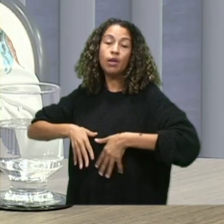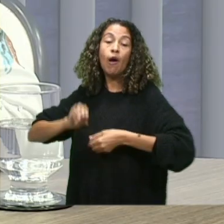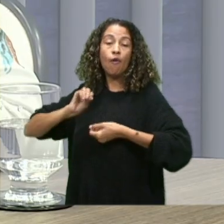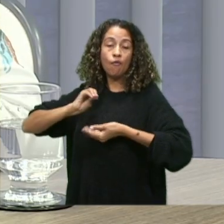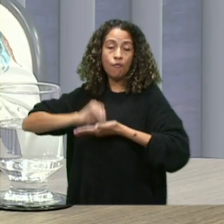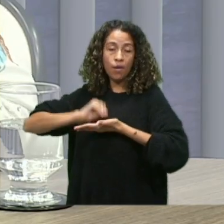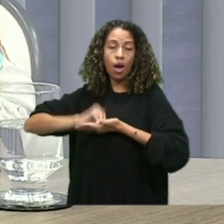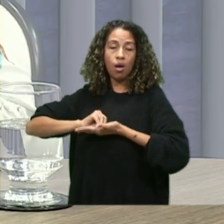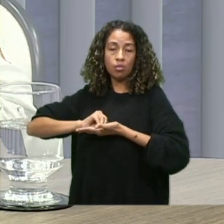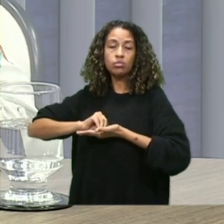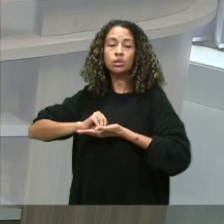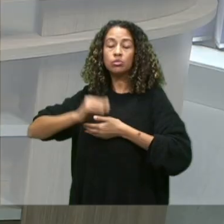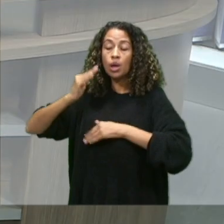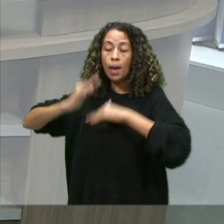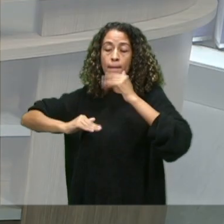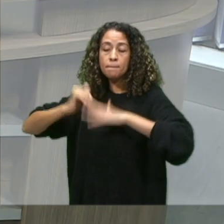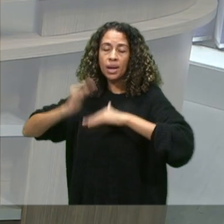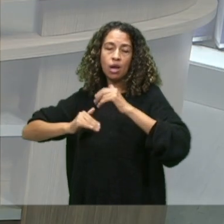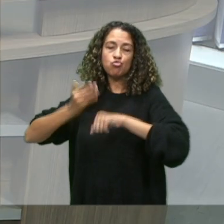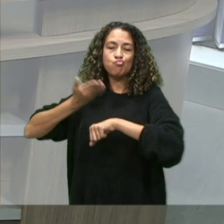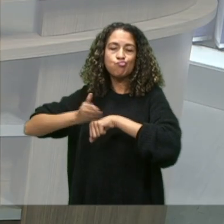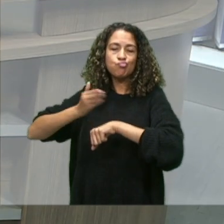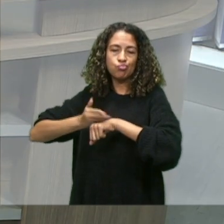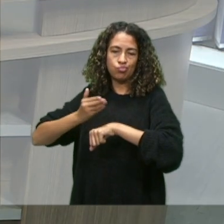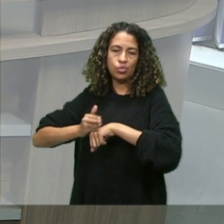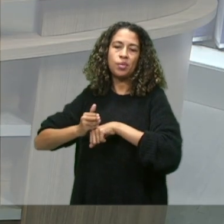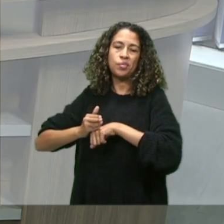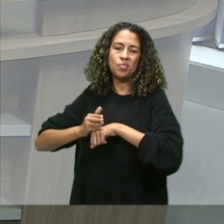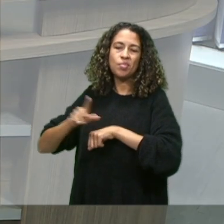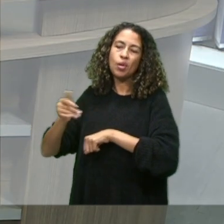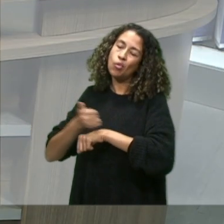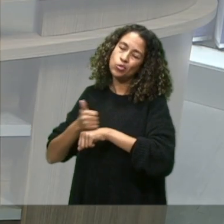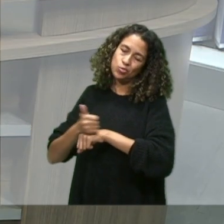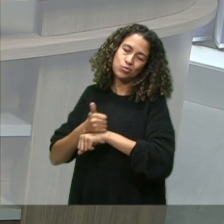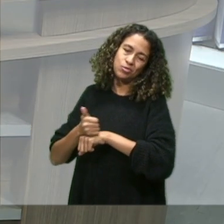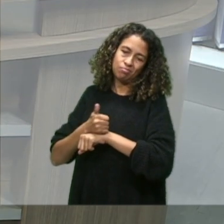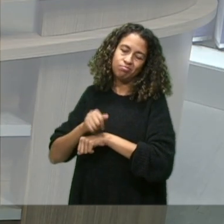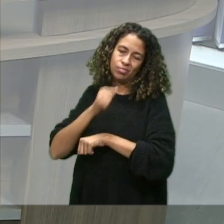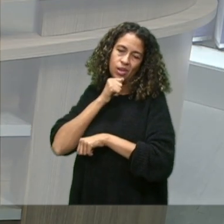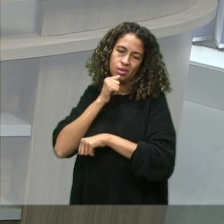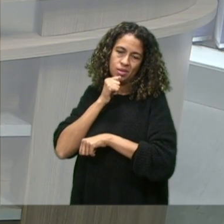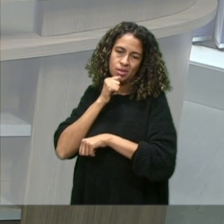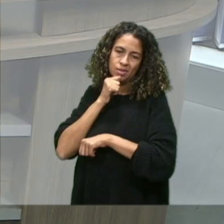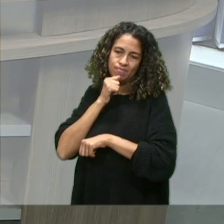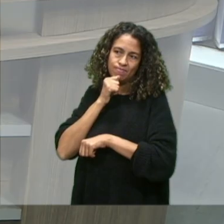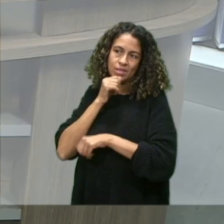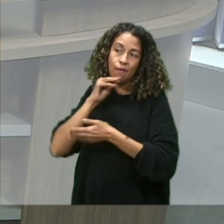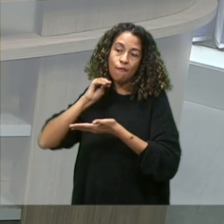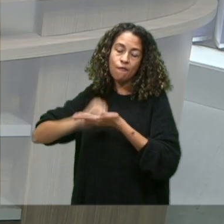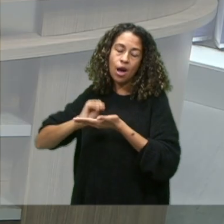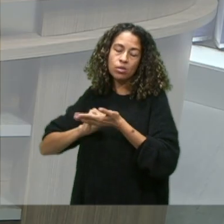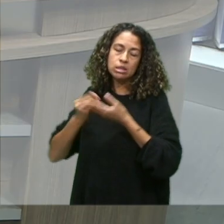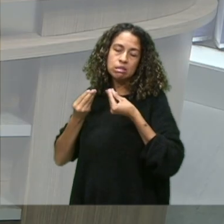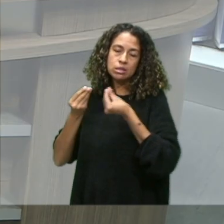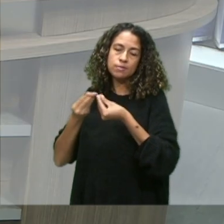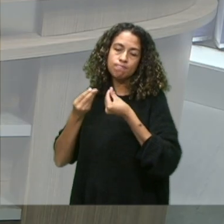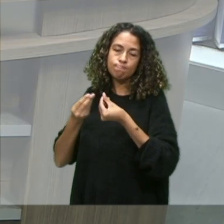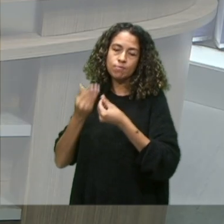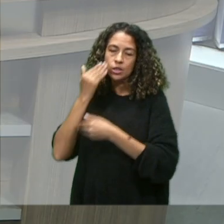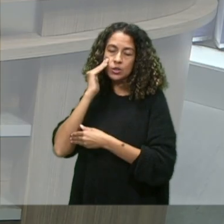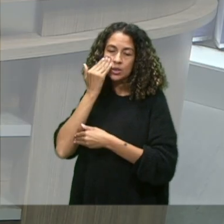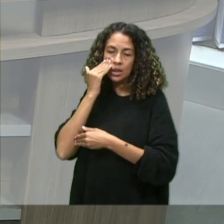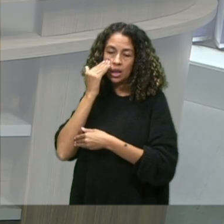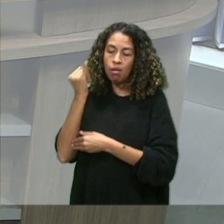conhecimento, de repente, até treinamento para essas professoras que não têm essa sensibilidade de entender que